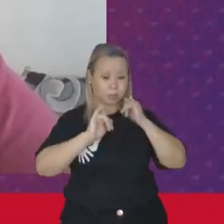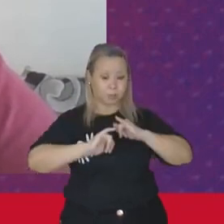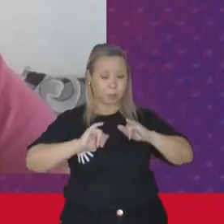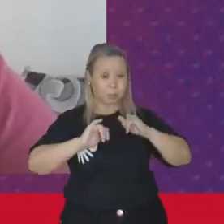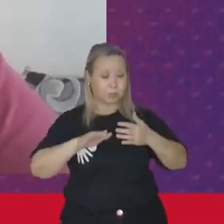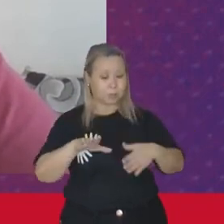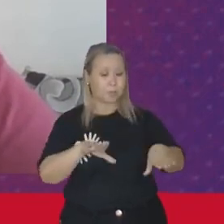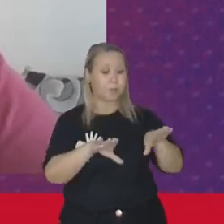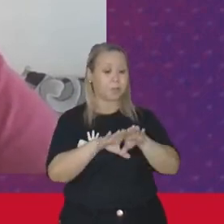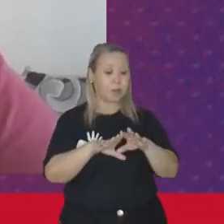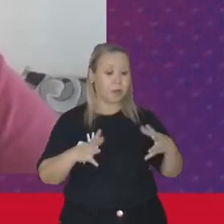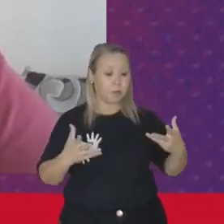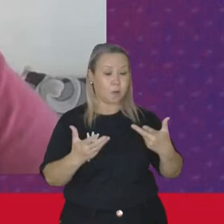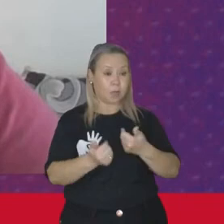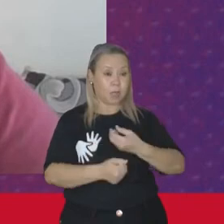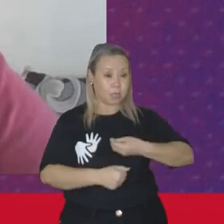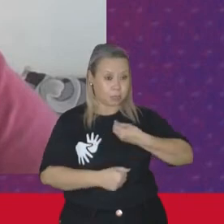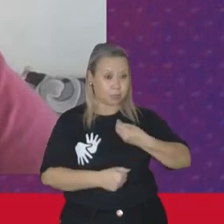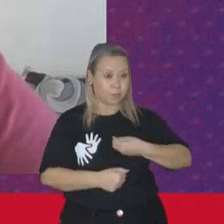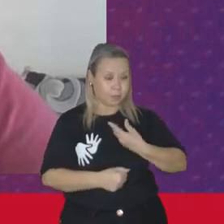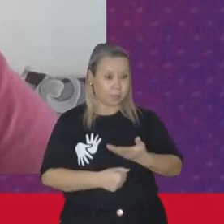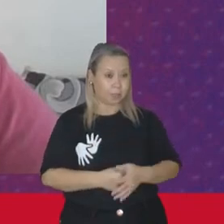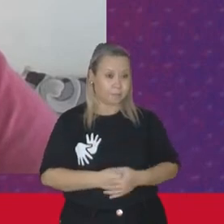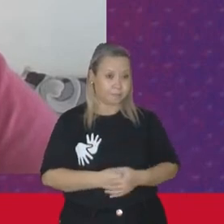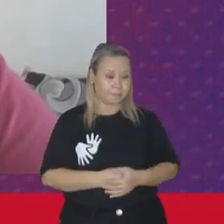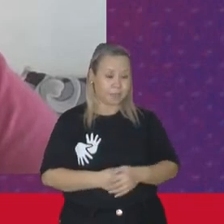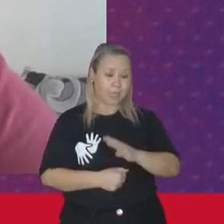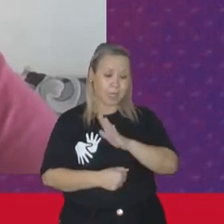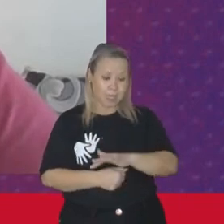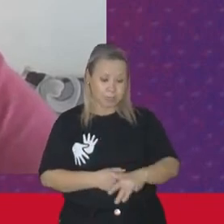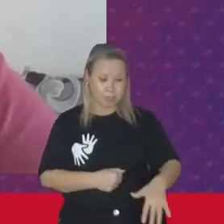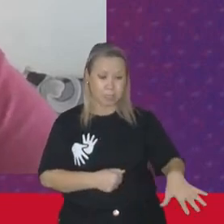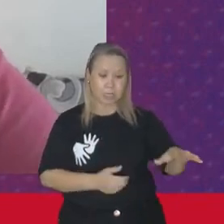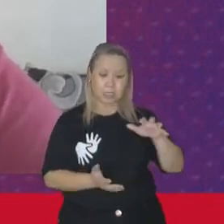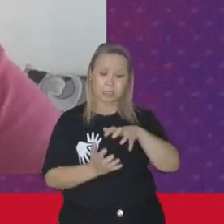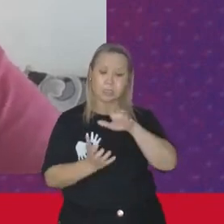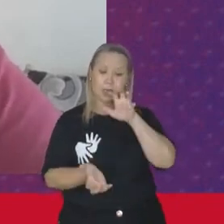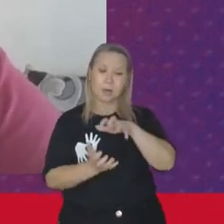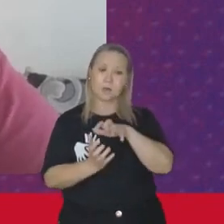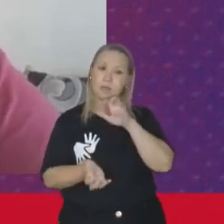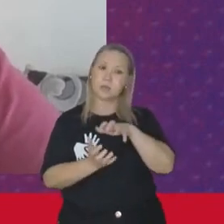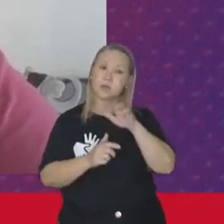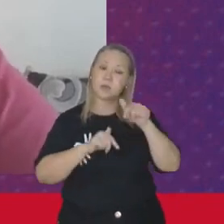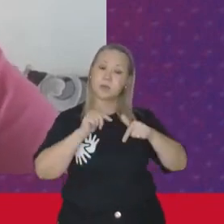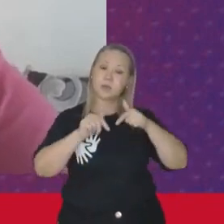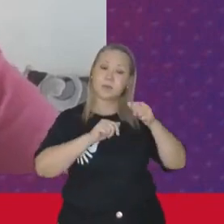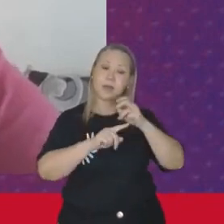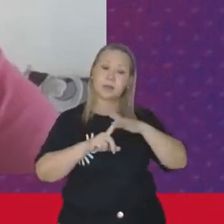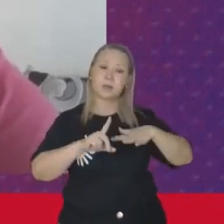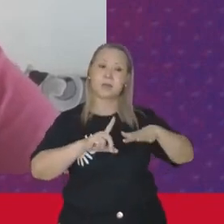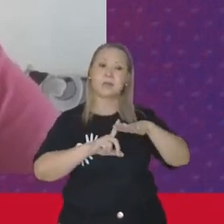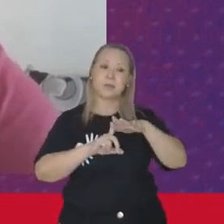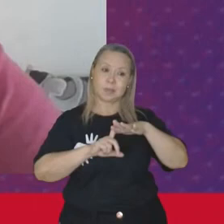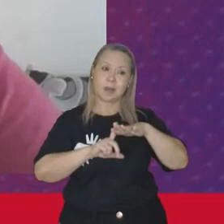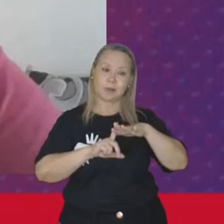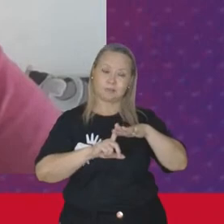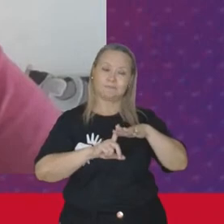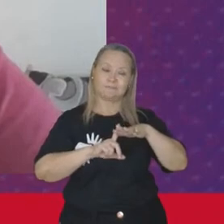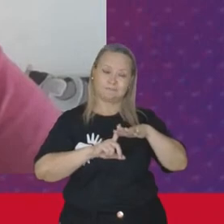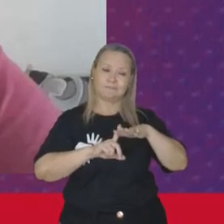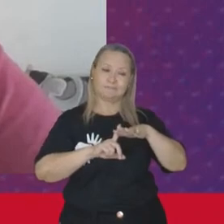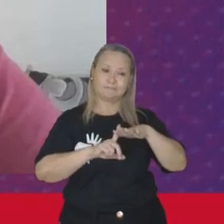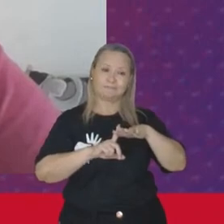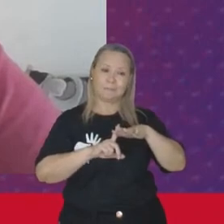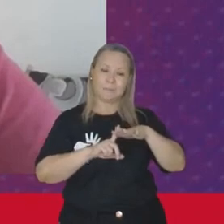boa qualidade de vida às crianças e aos idosos é um trabalho social e não é um trabalho